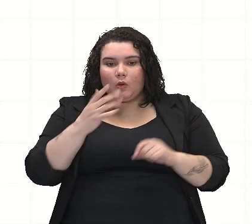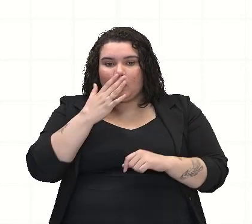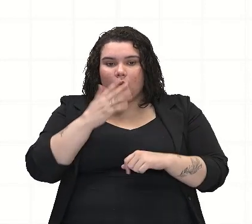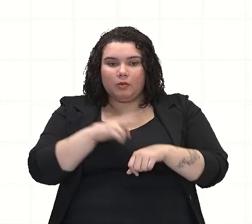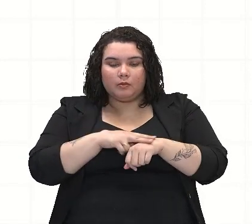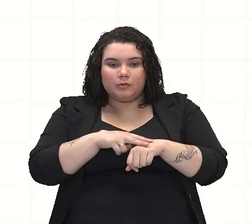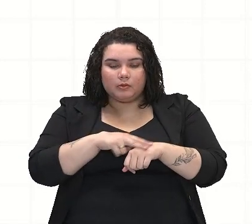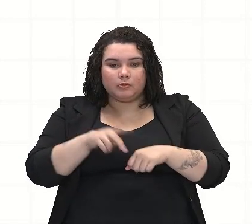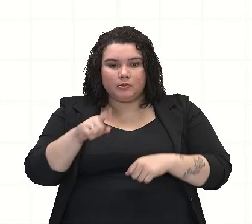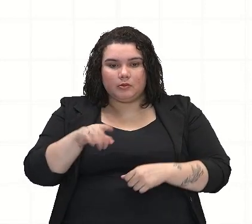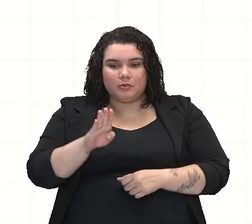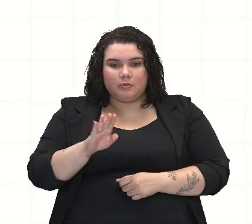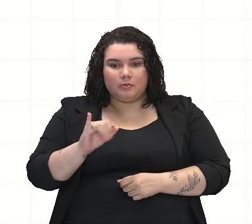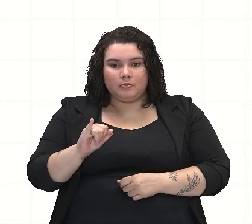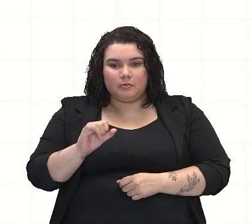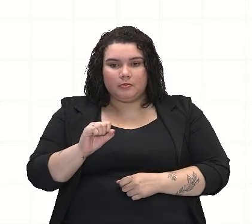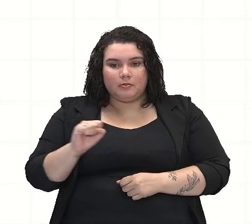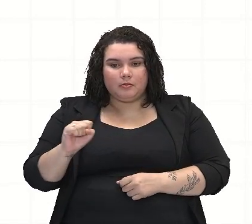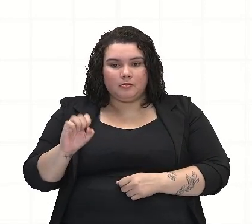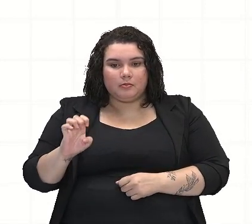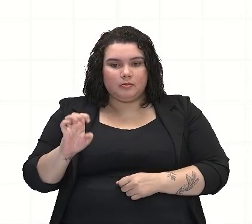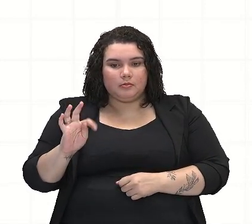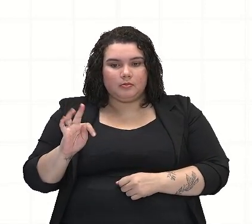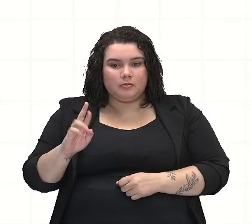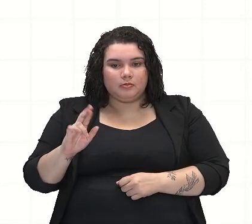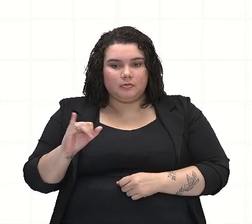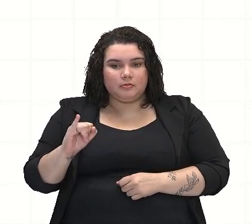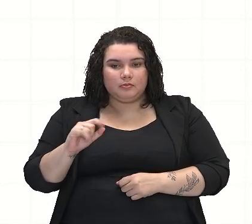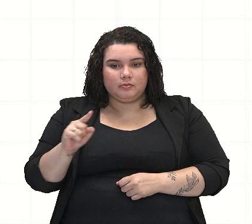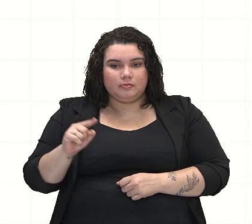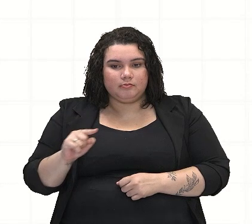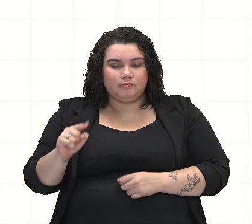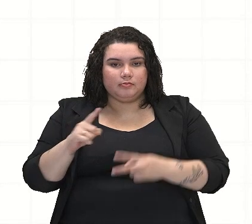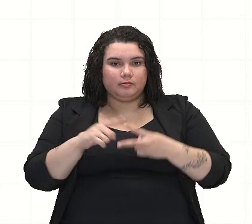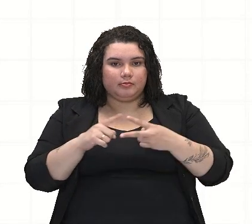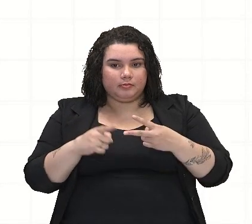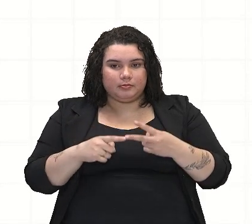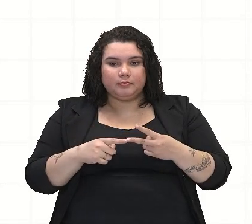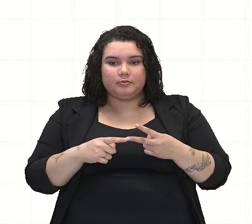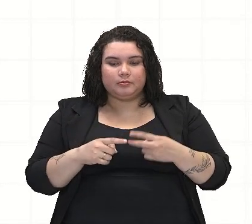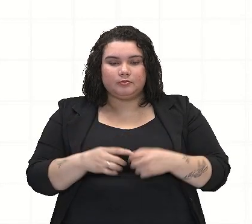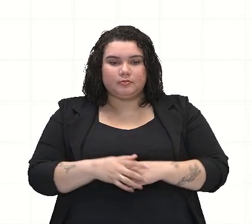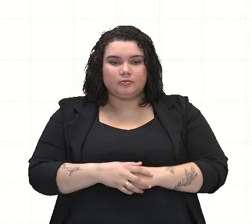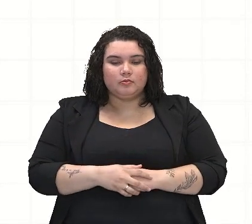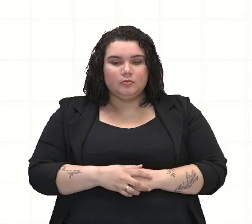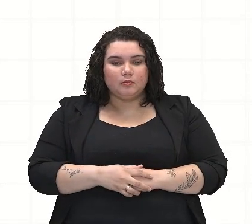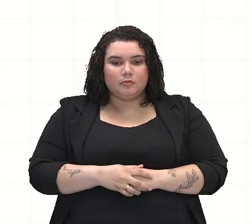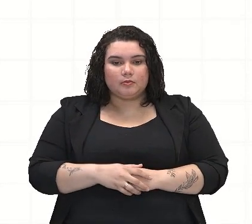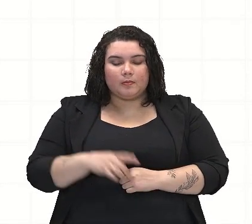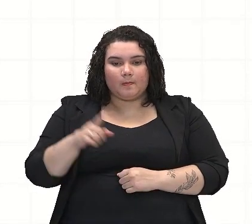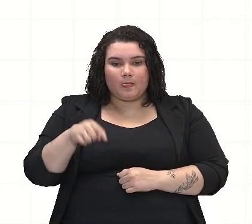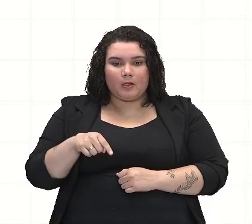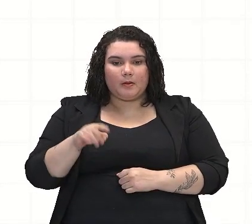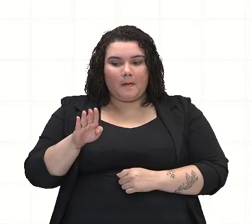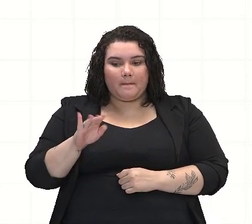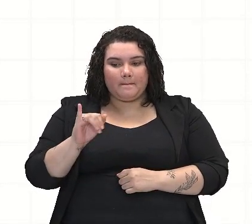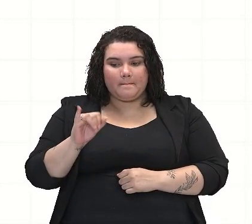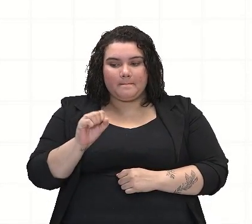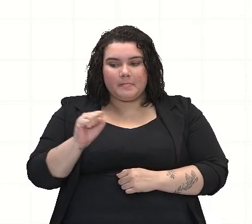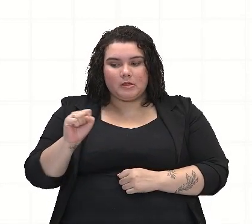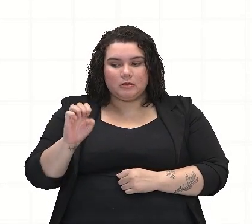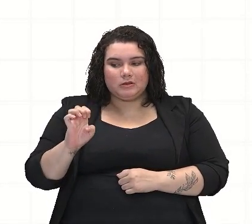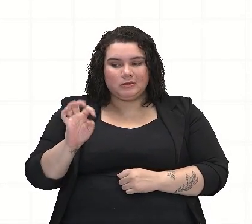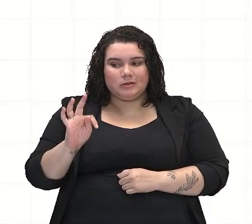a bissetriz deste ângulo, tá? Então, essa aqui é a bissetriz deste